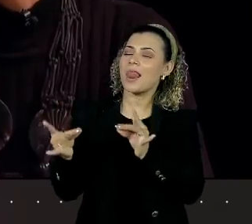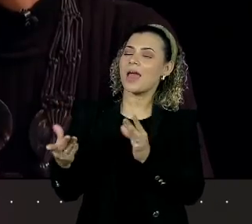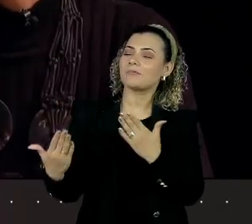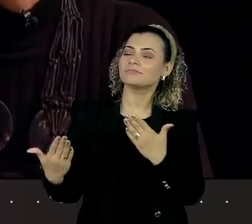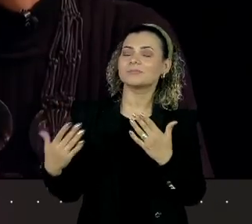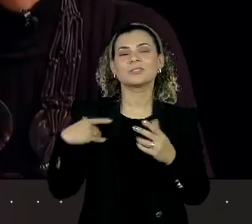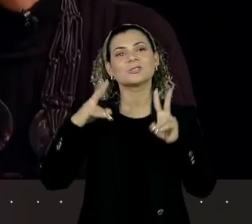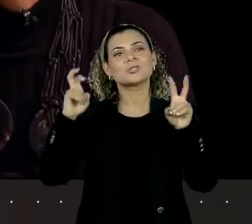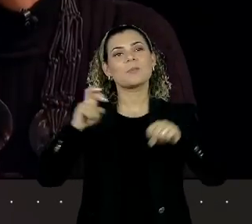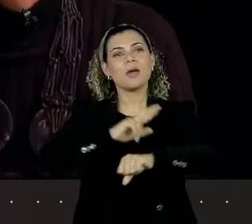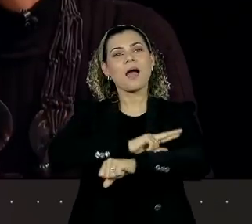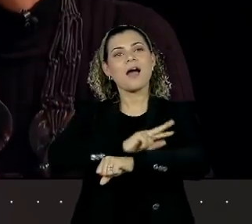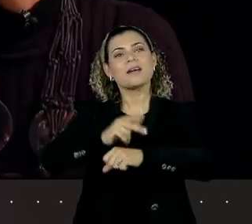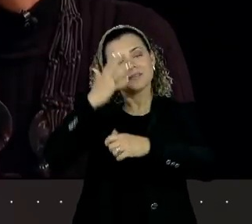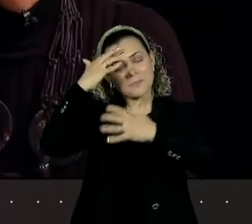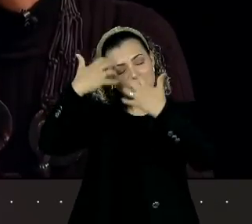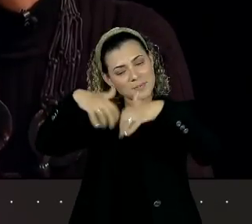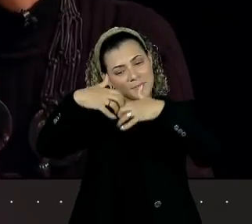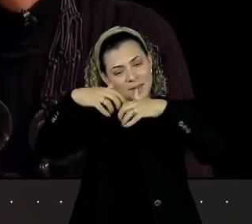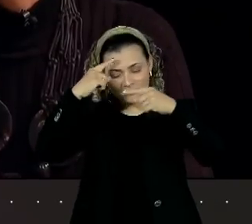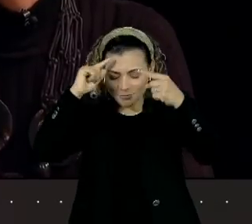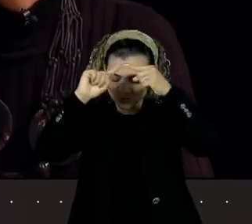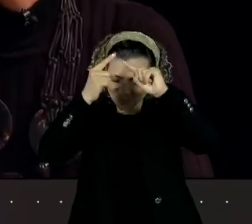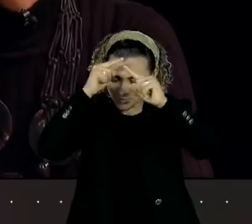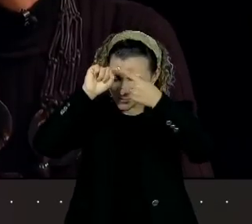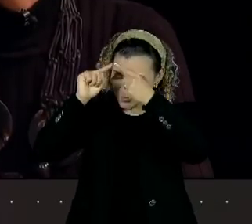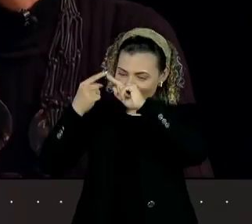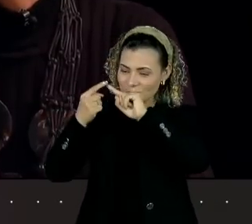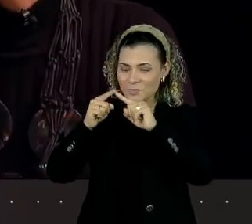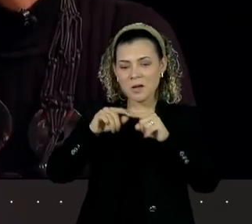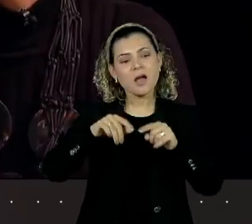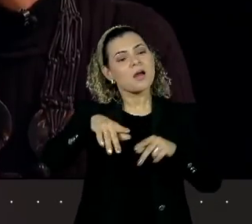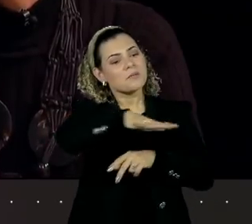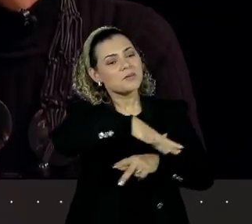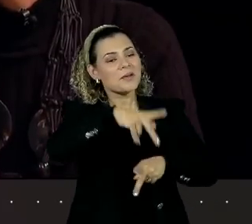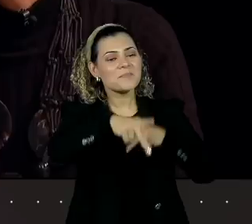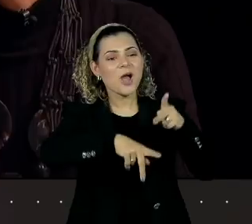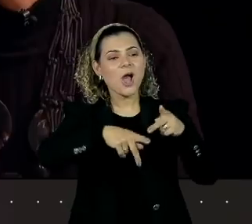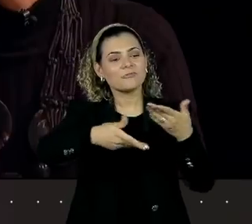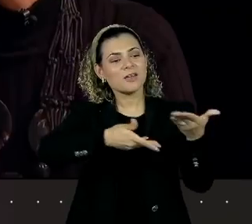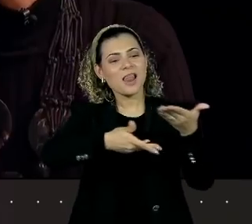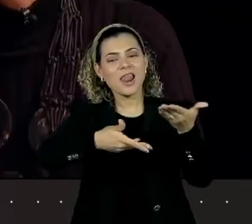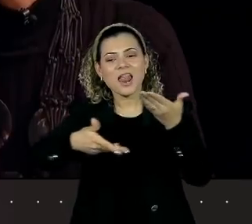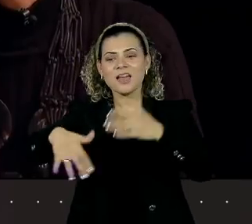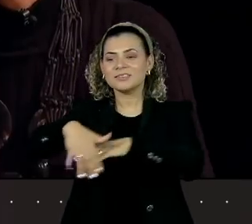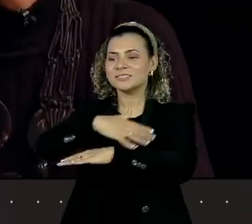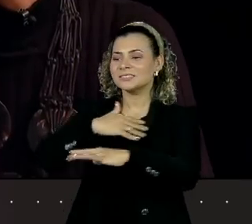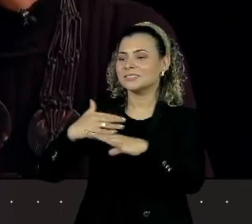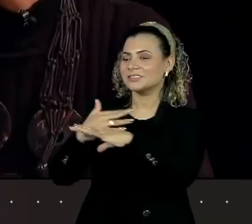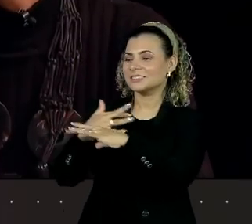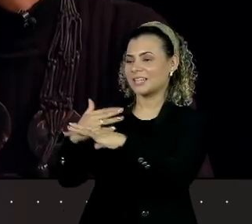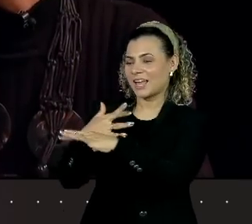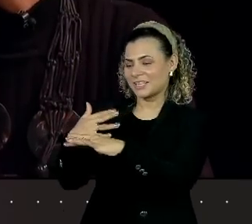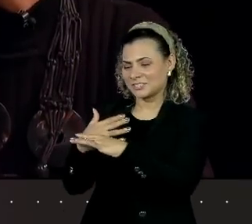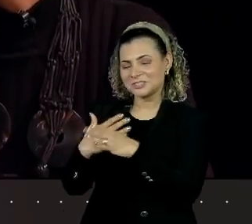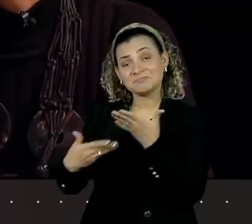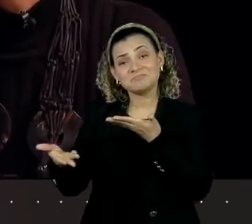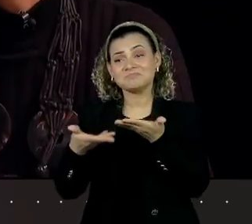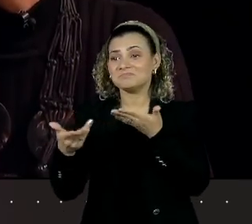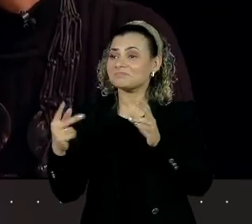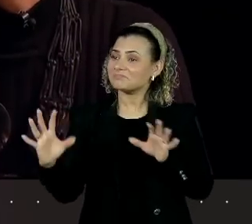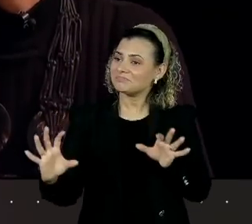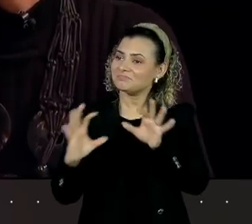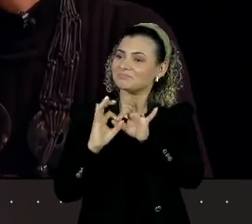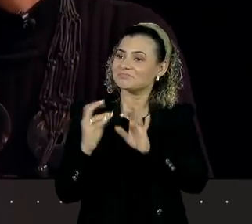as etnias psíquicas urbanas, sobre urbanopatas, urbanóias, etc. Então, isso nos